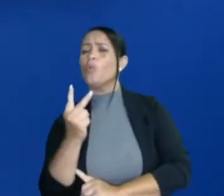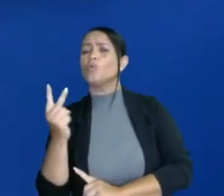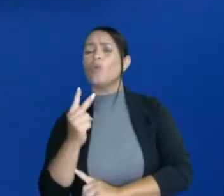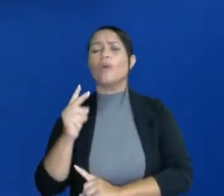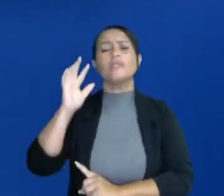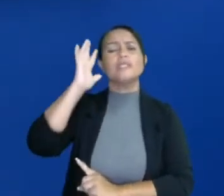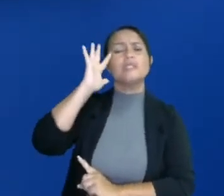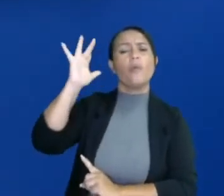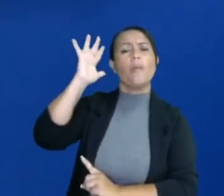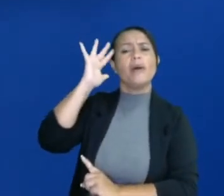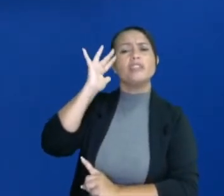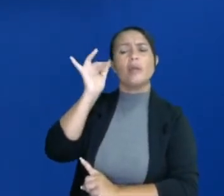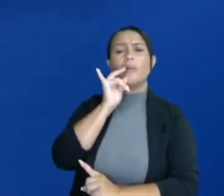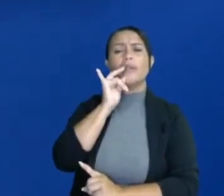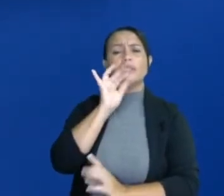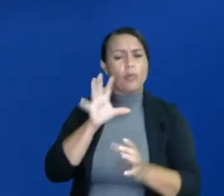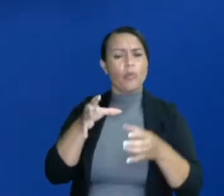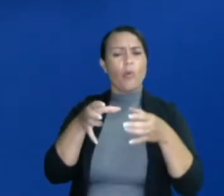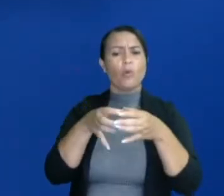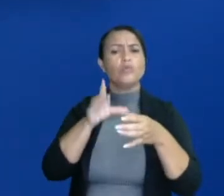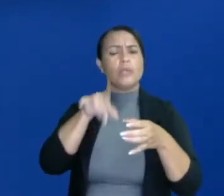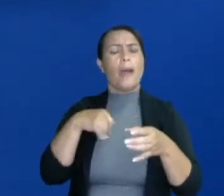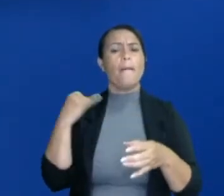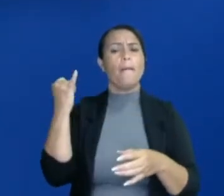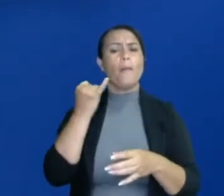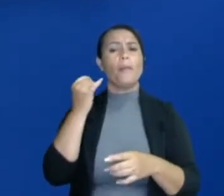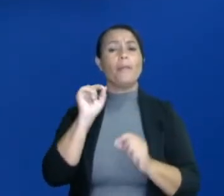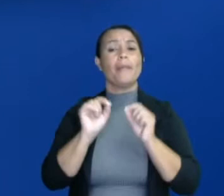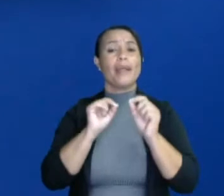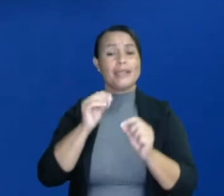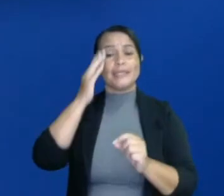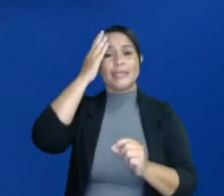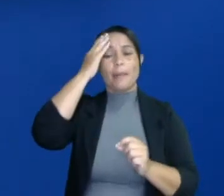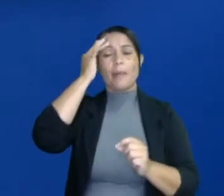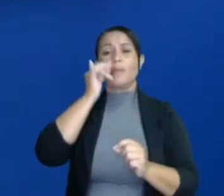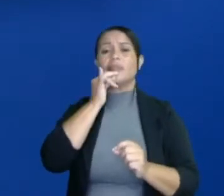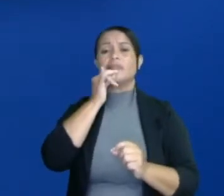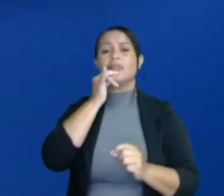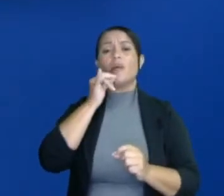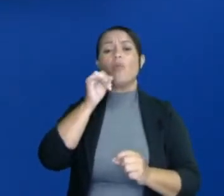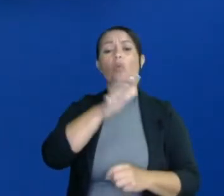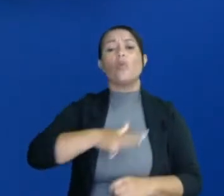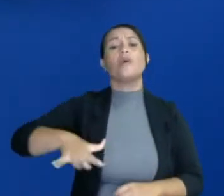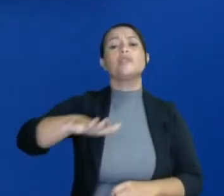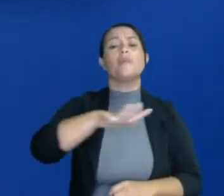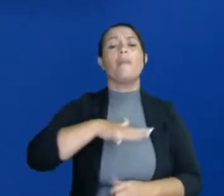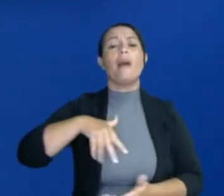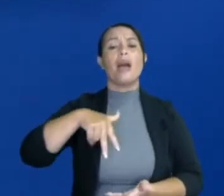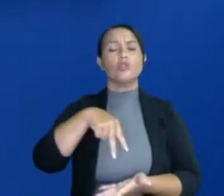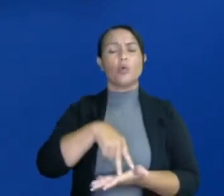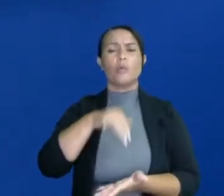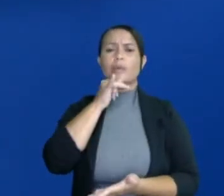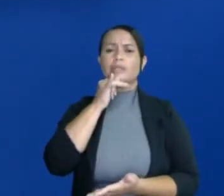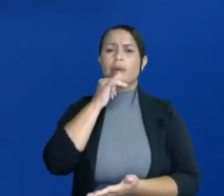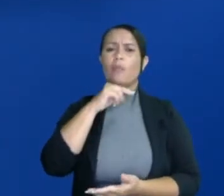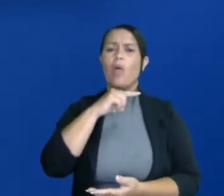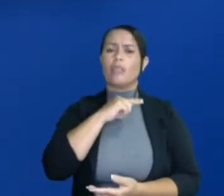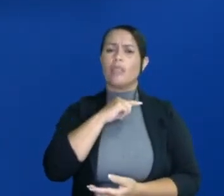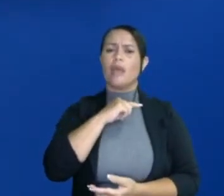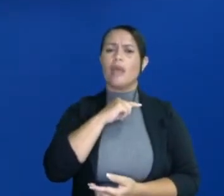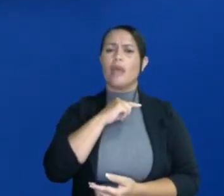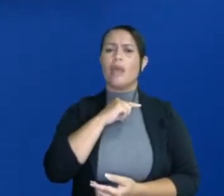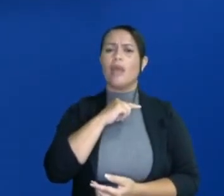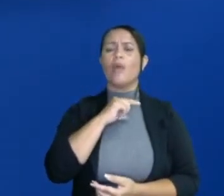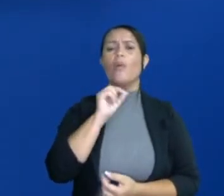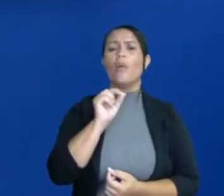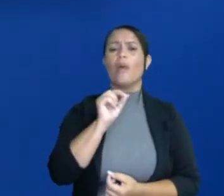vão ser assim, extremamente importantes para que a gente possa se posicionar no espaço, porque a gente sabe, Quando uma linha cruza com a outra,